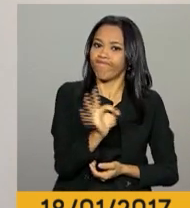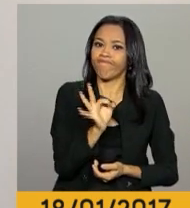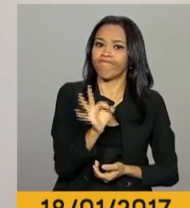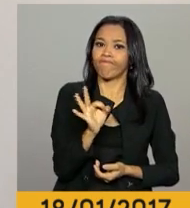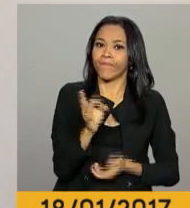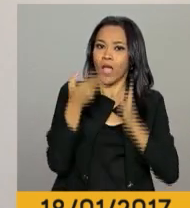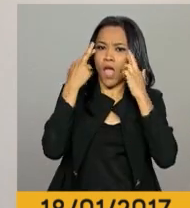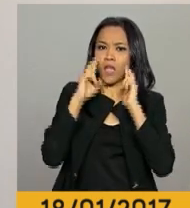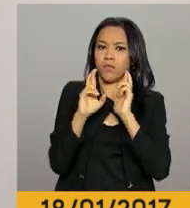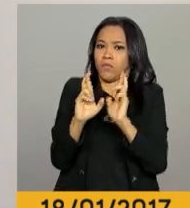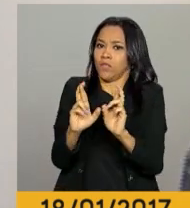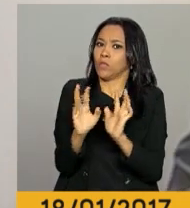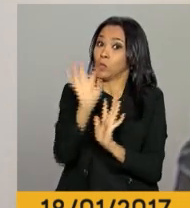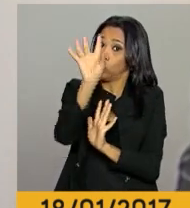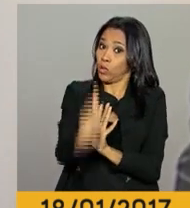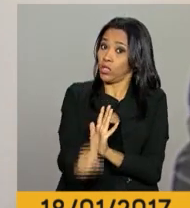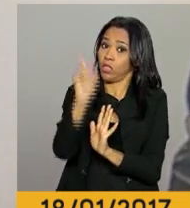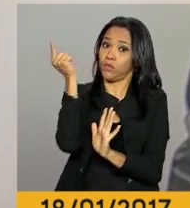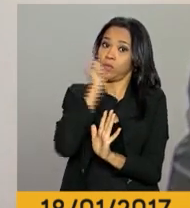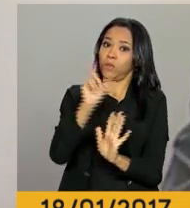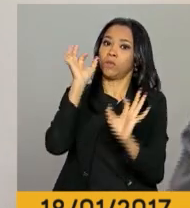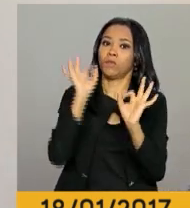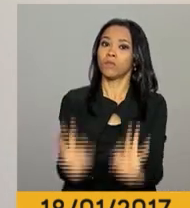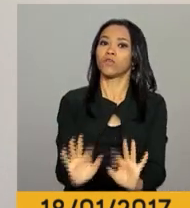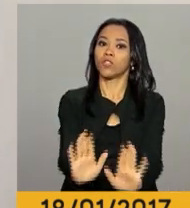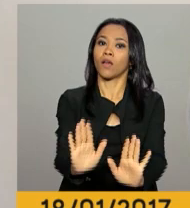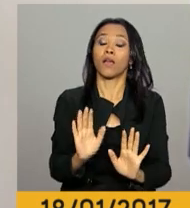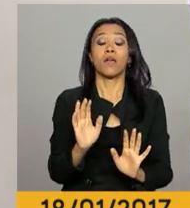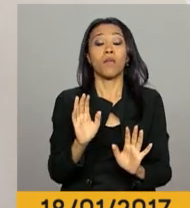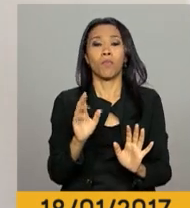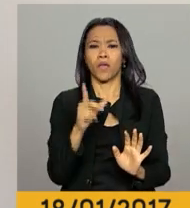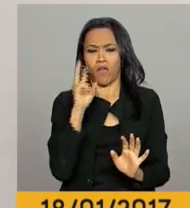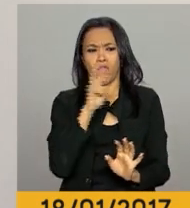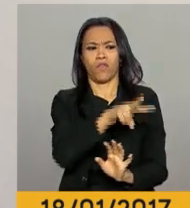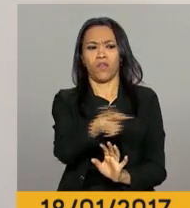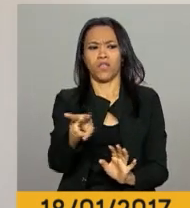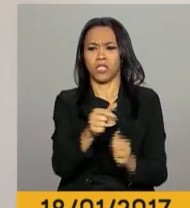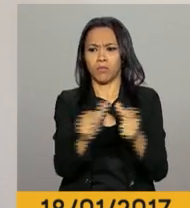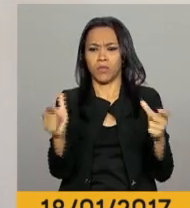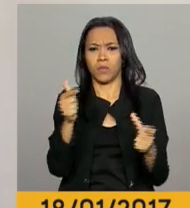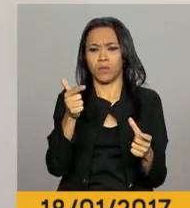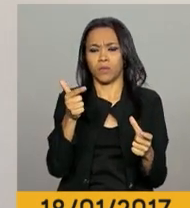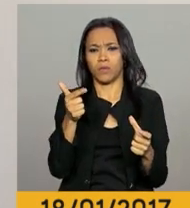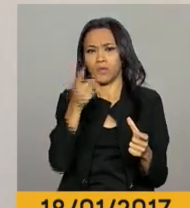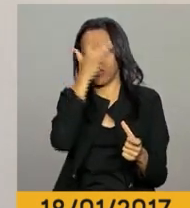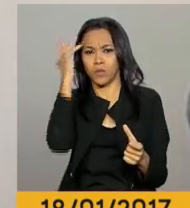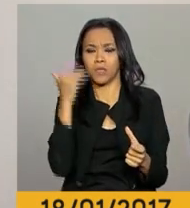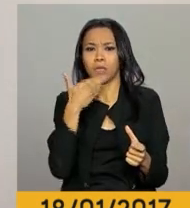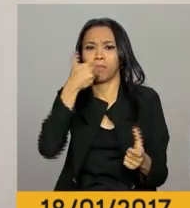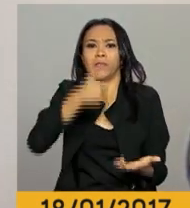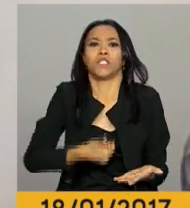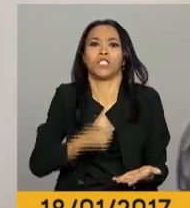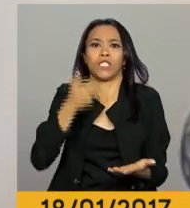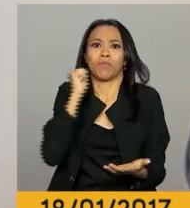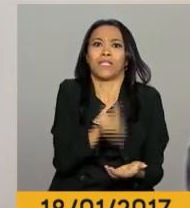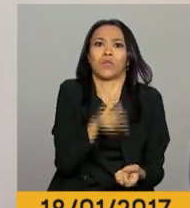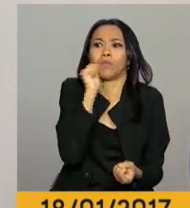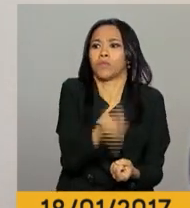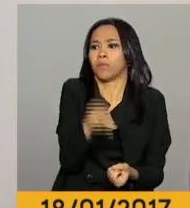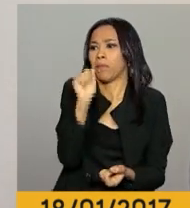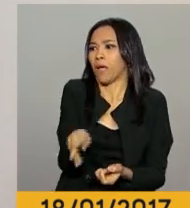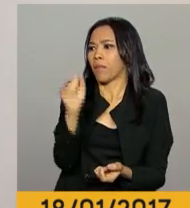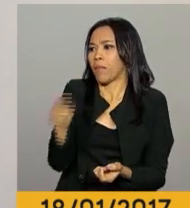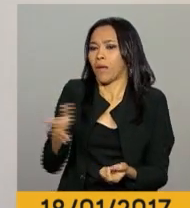direito já consolidado o direito adquirido porque eu vejo muita gente que hoje se apresta né em pedir a sua aposentadoria ou se